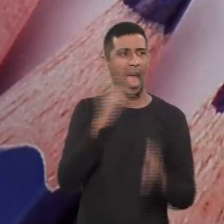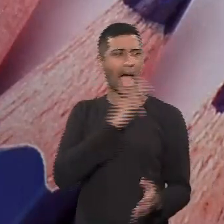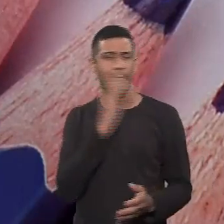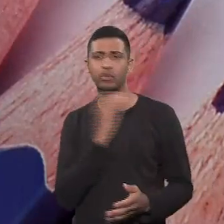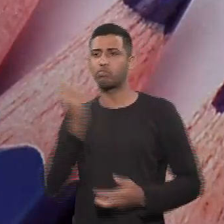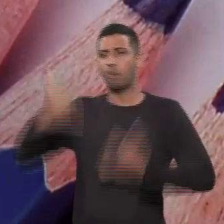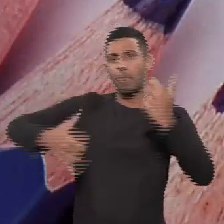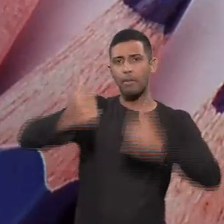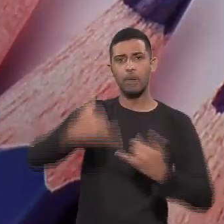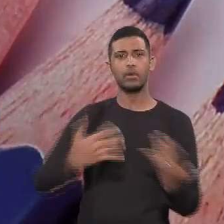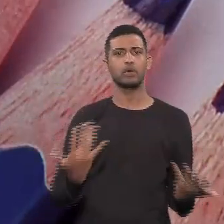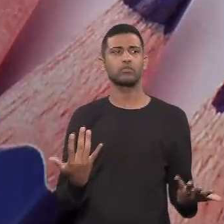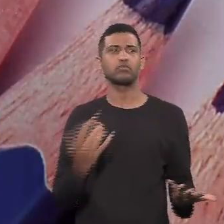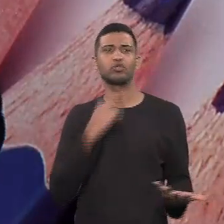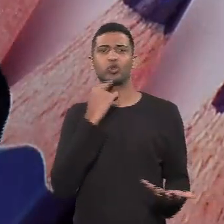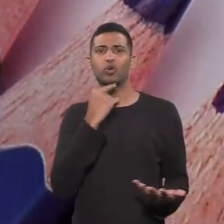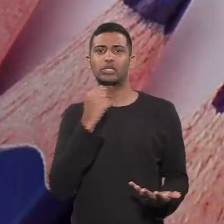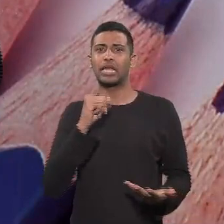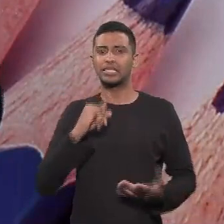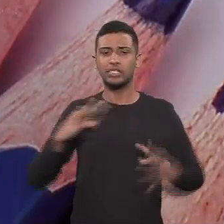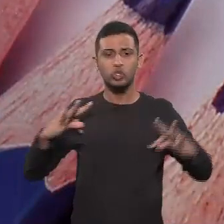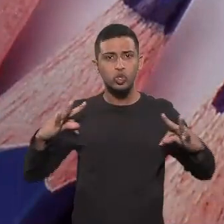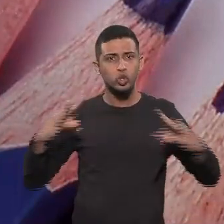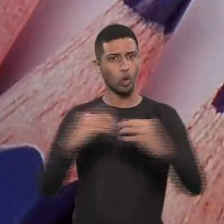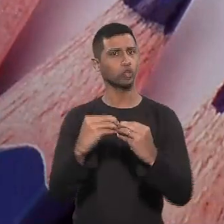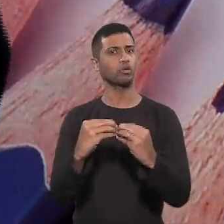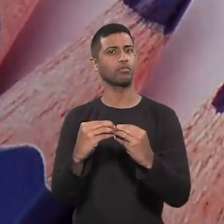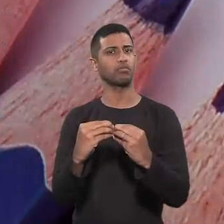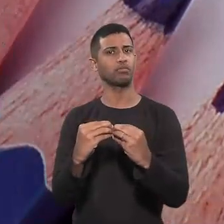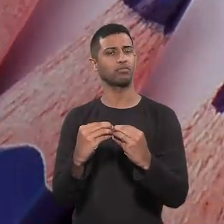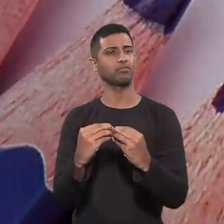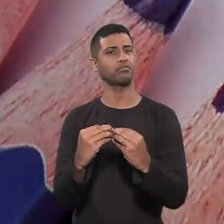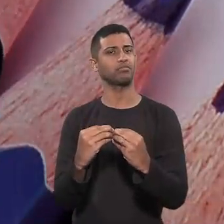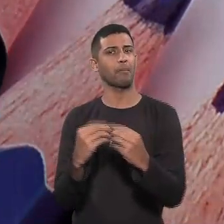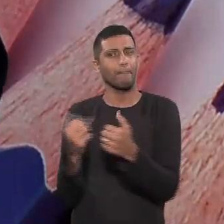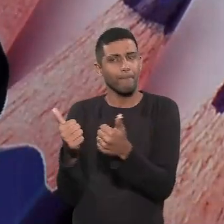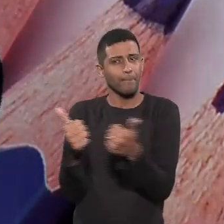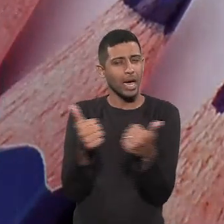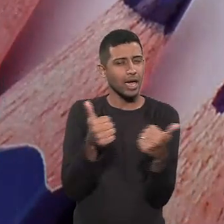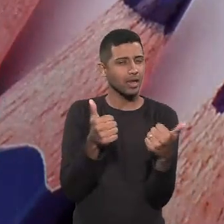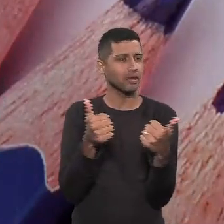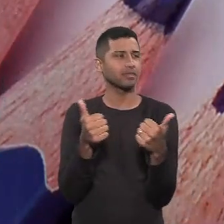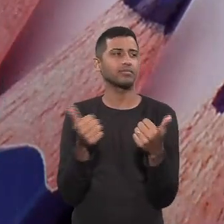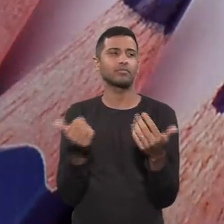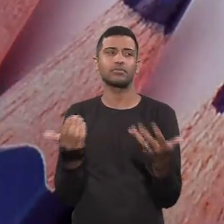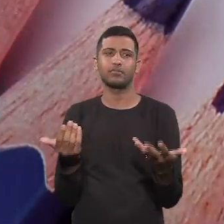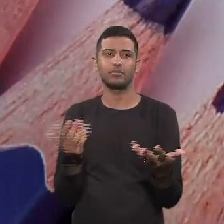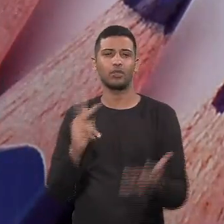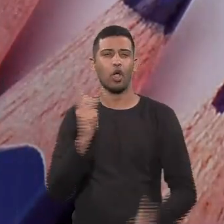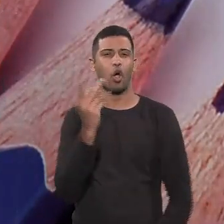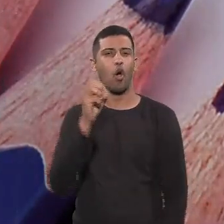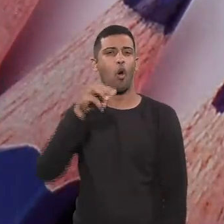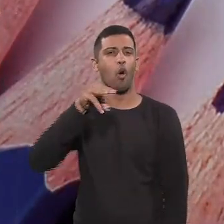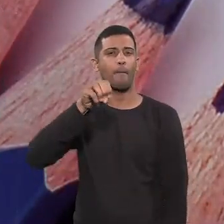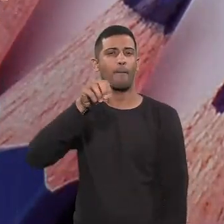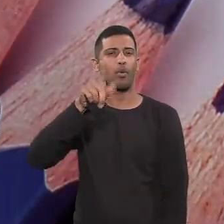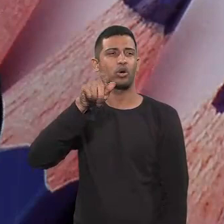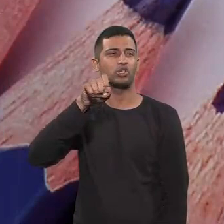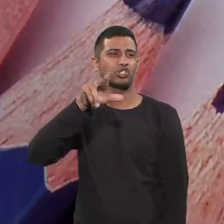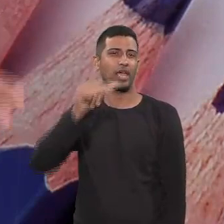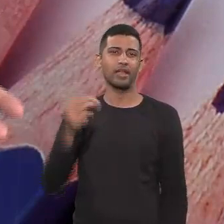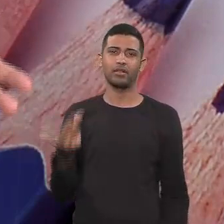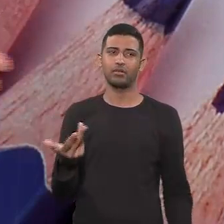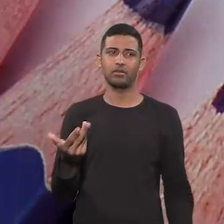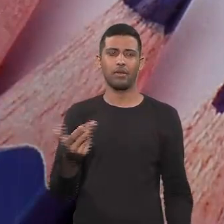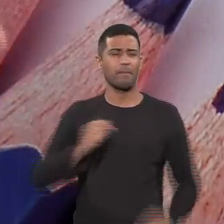naquela rapidez que seria se a turma fosse toda homogênea. Você começou falando isso, né? Isso